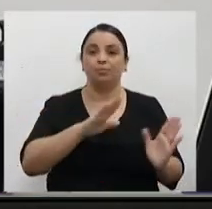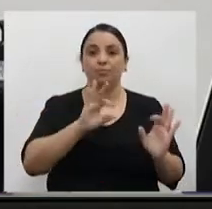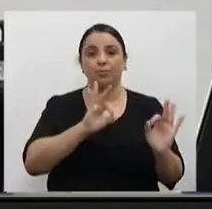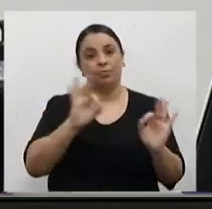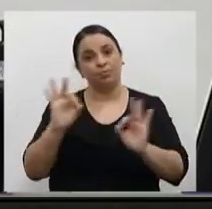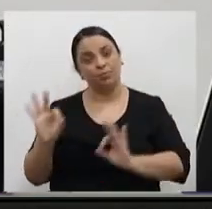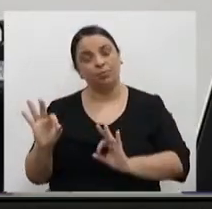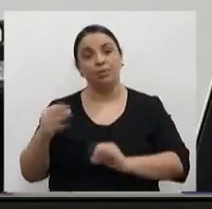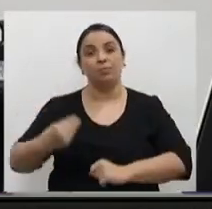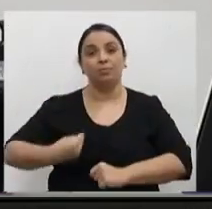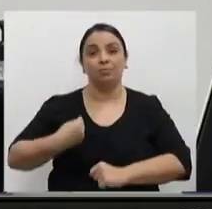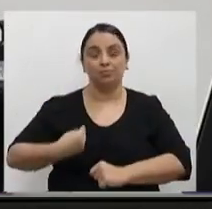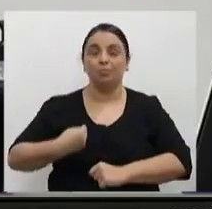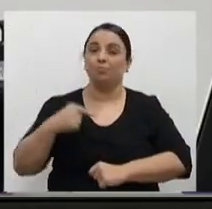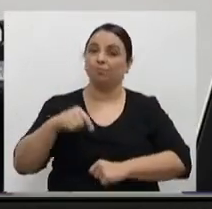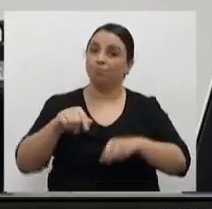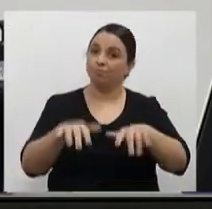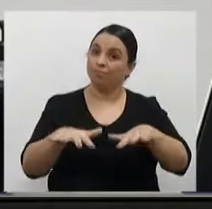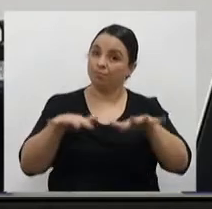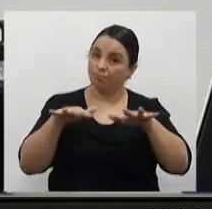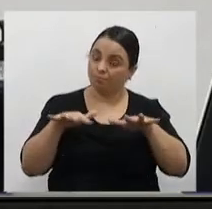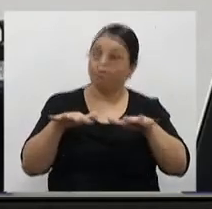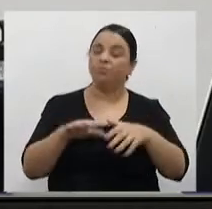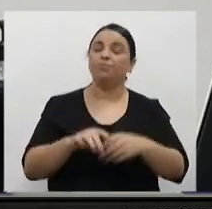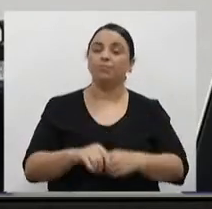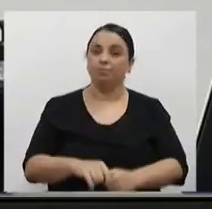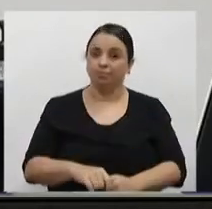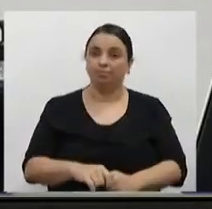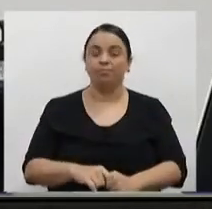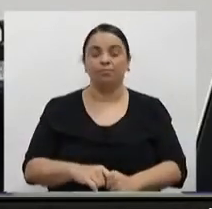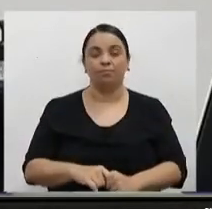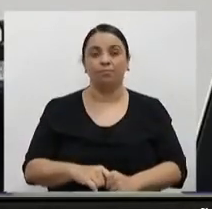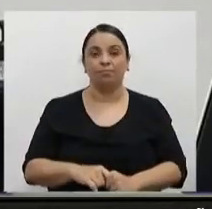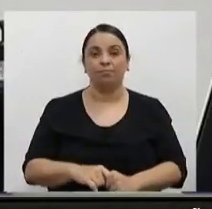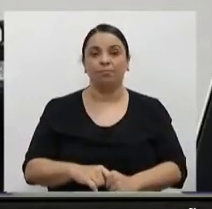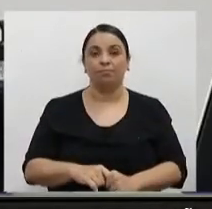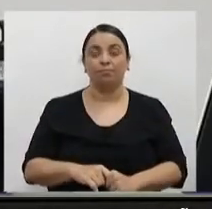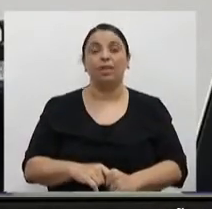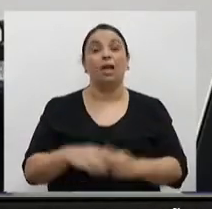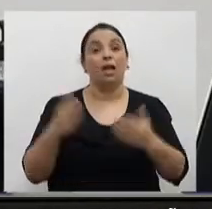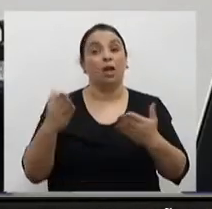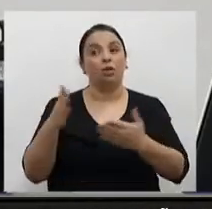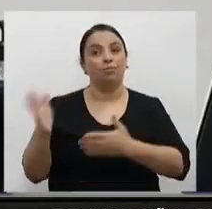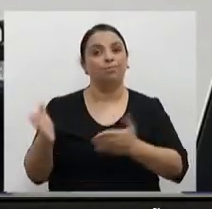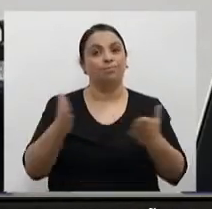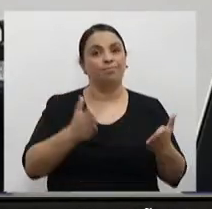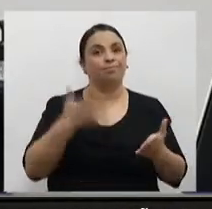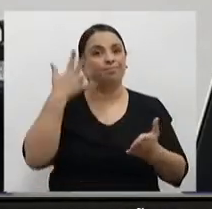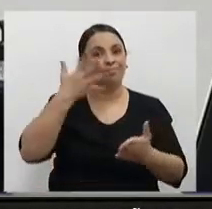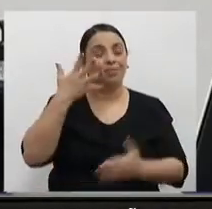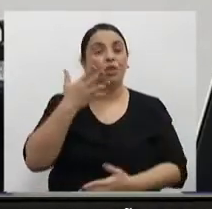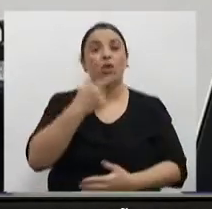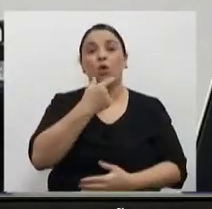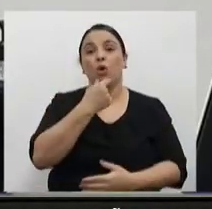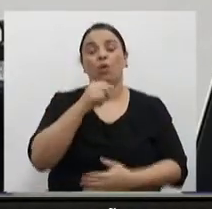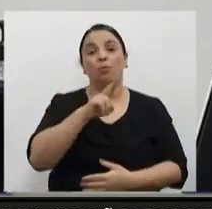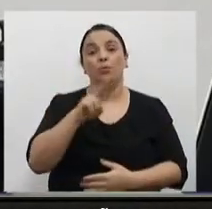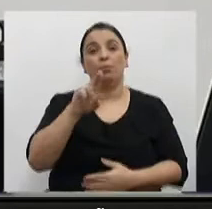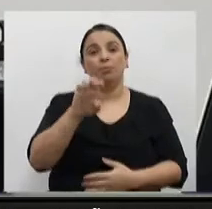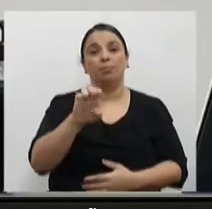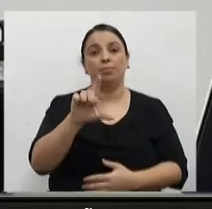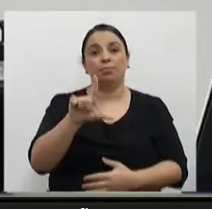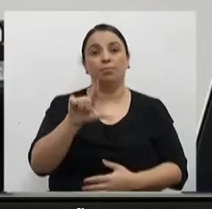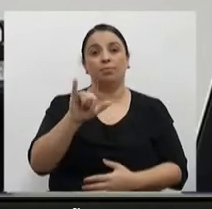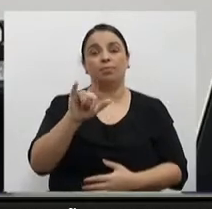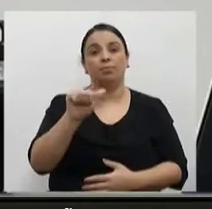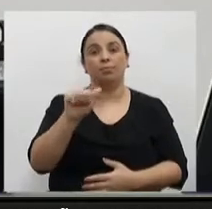participando conosco dessa audiência. Vamos passar aqui por 5 minutos para o Elias Gonçalves, que é presidente da